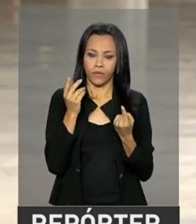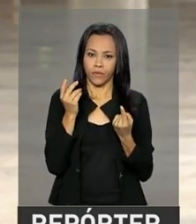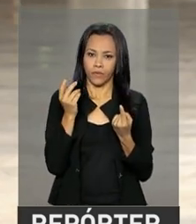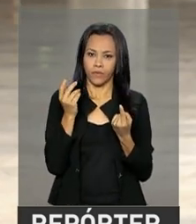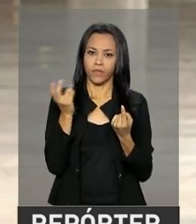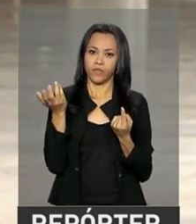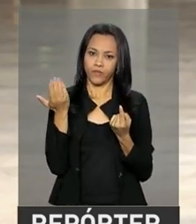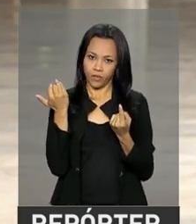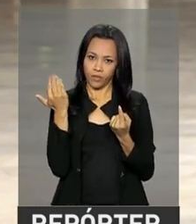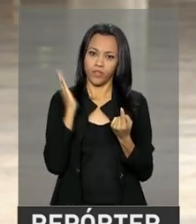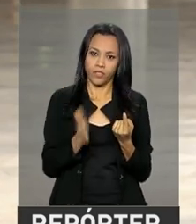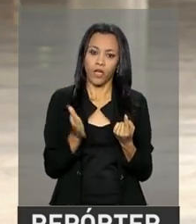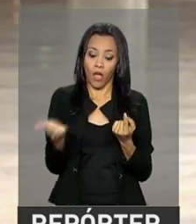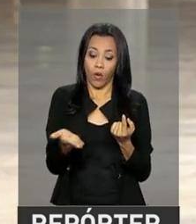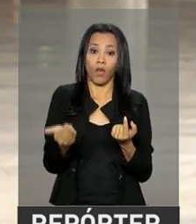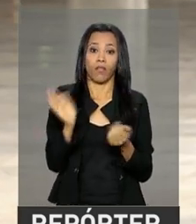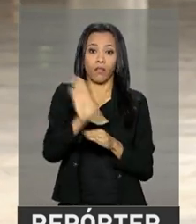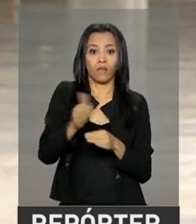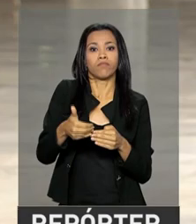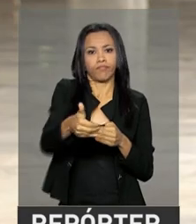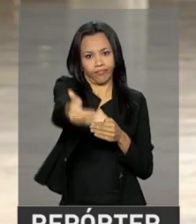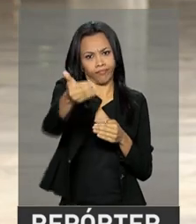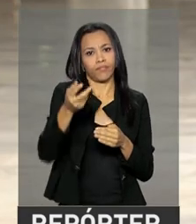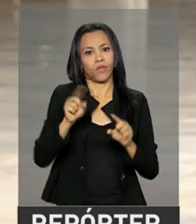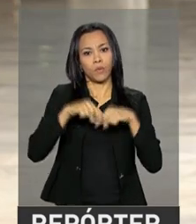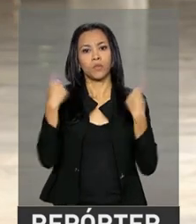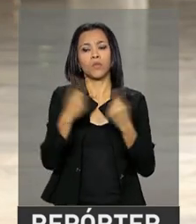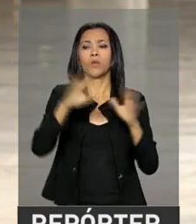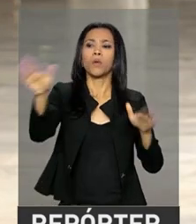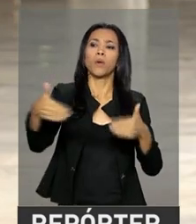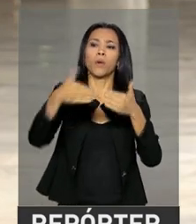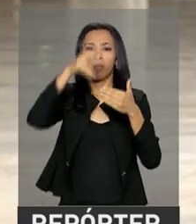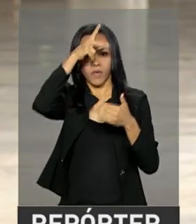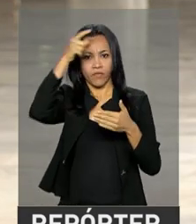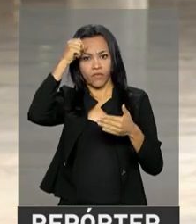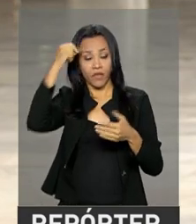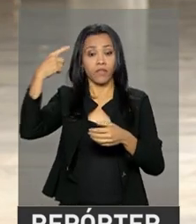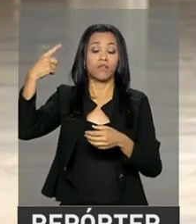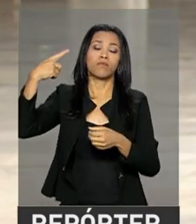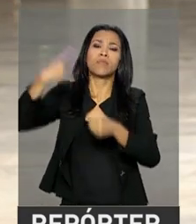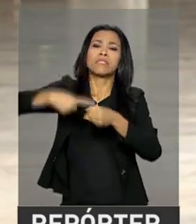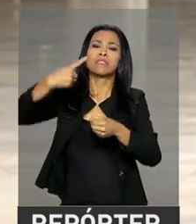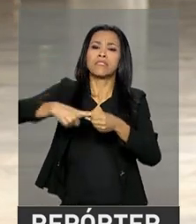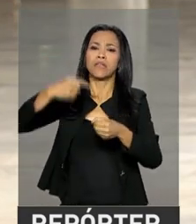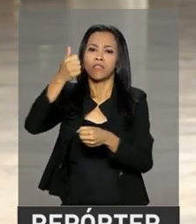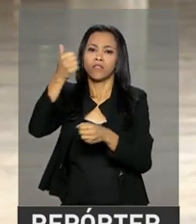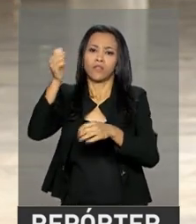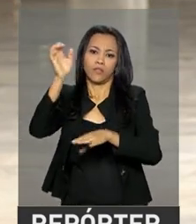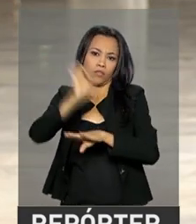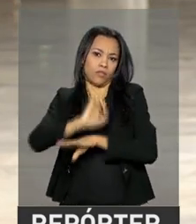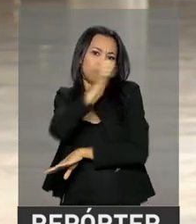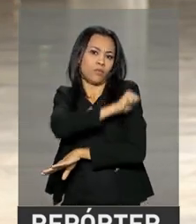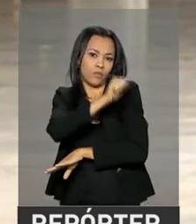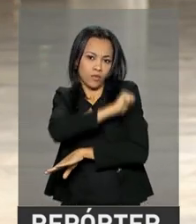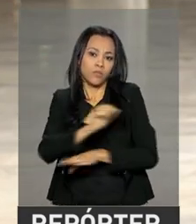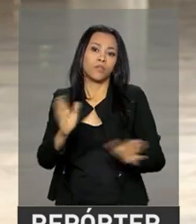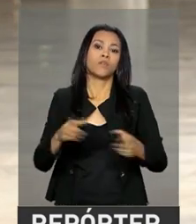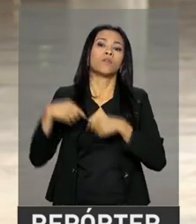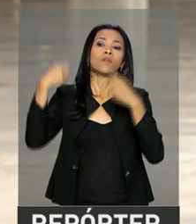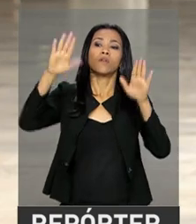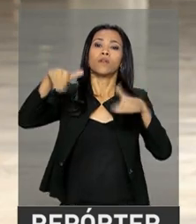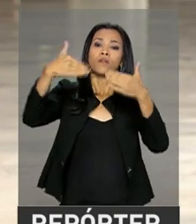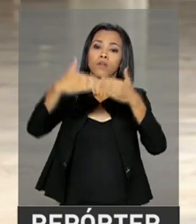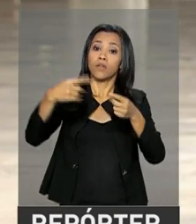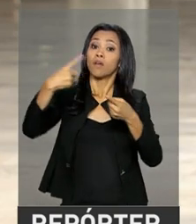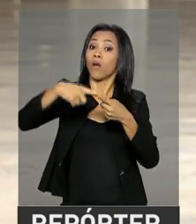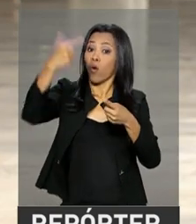durante a manhã agora no começo da tarde com o prefeito da cidade de Petrópolis no Rio de Janeiro Bernardo Rossi e também com o presidente